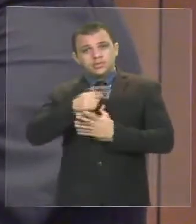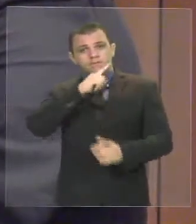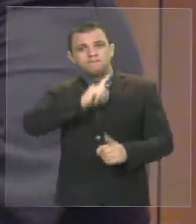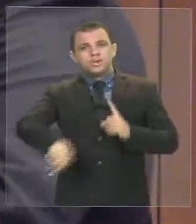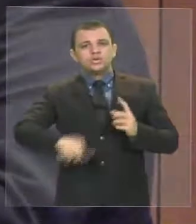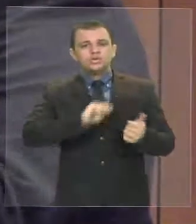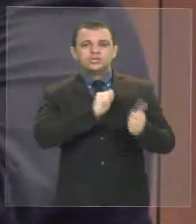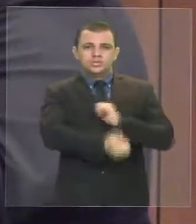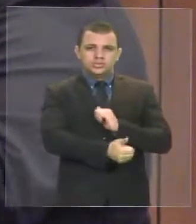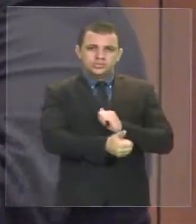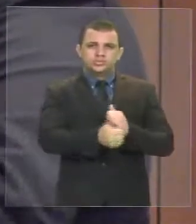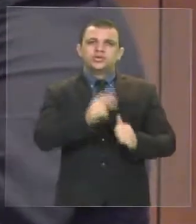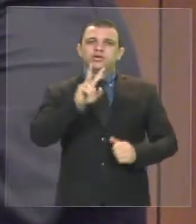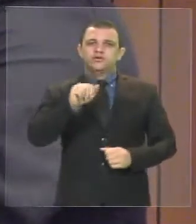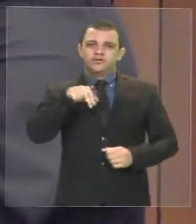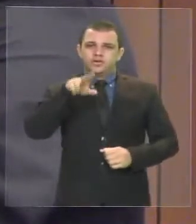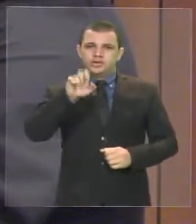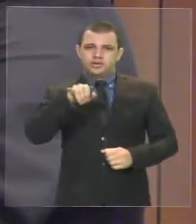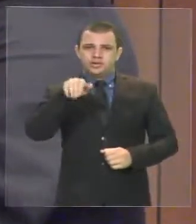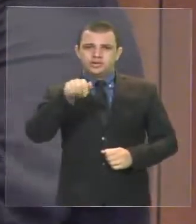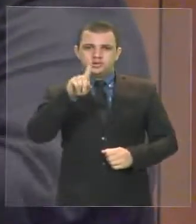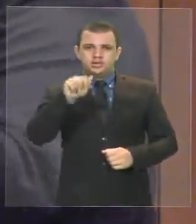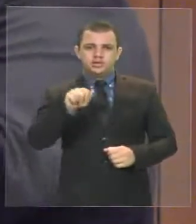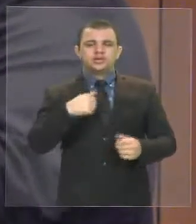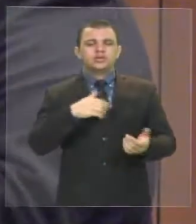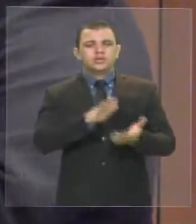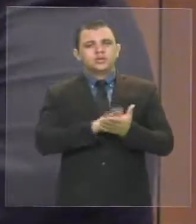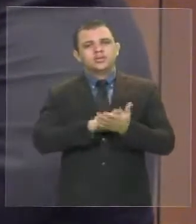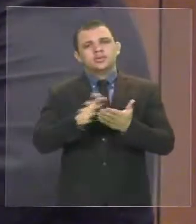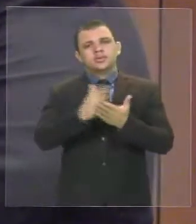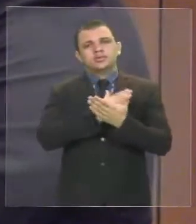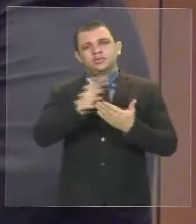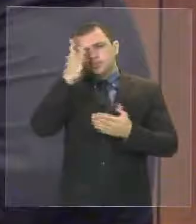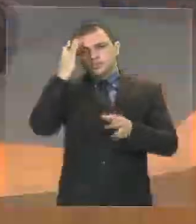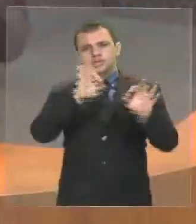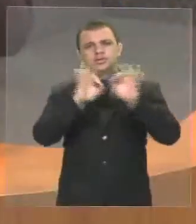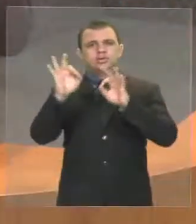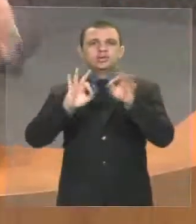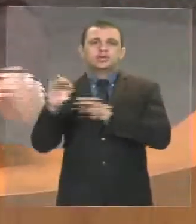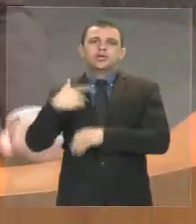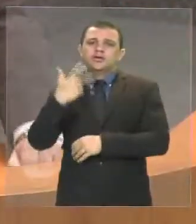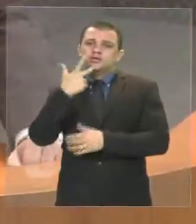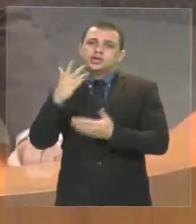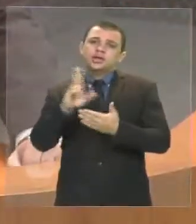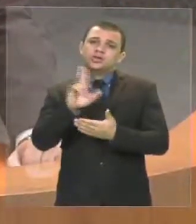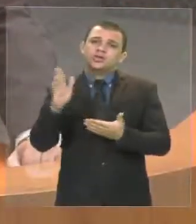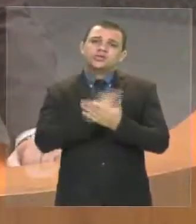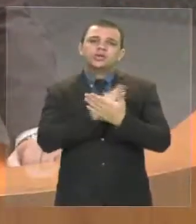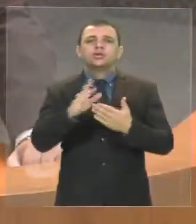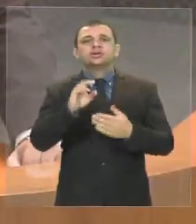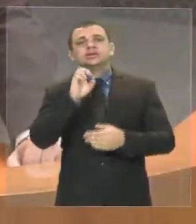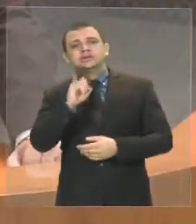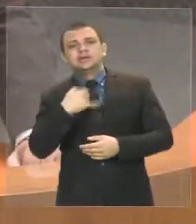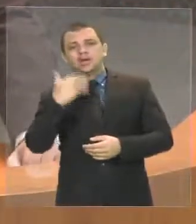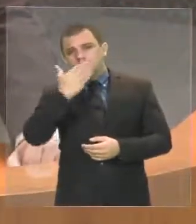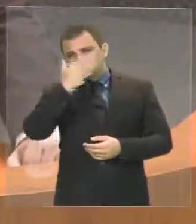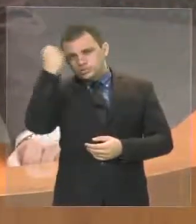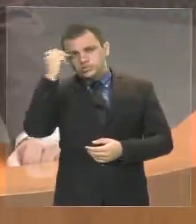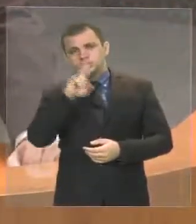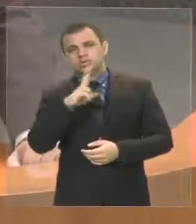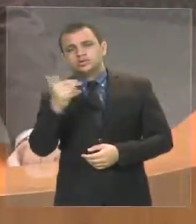organizadores e falar e citar o nome de alguns e pedir desculpa se não citei os demais, mas seria muito